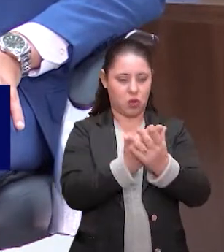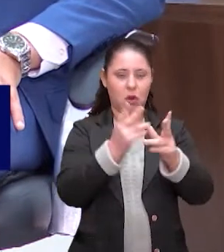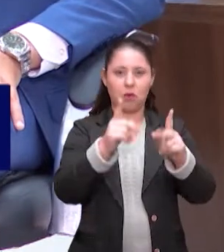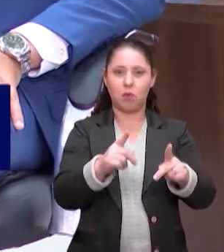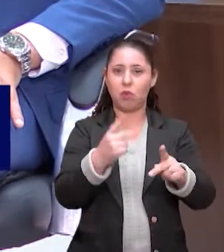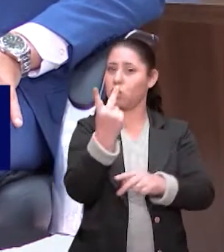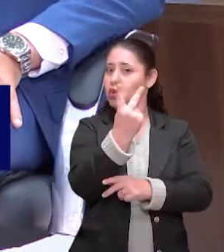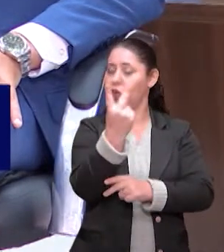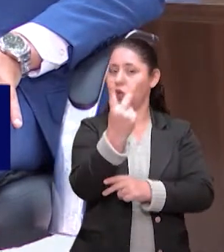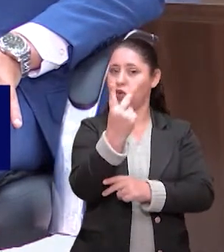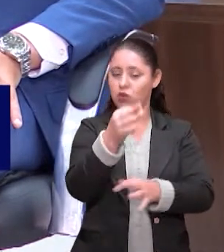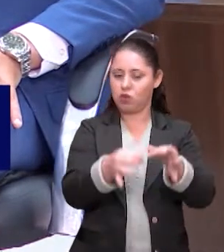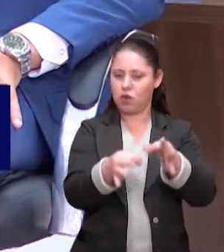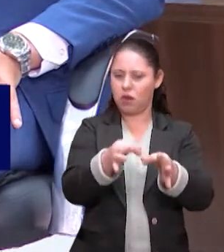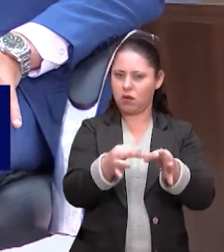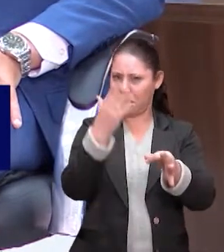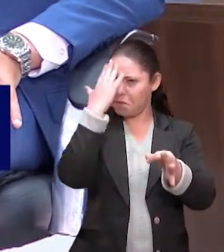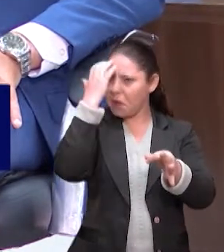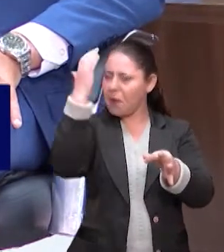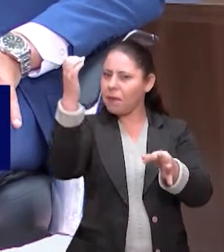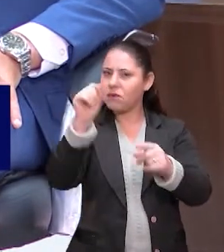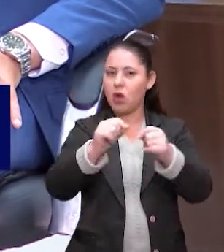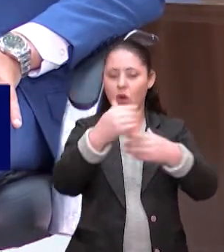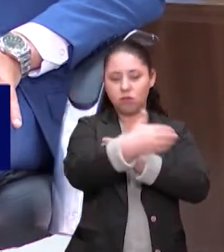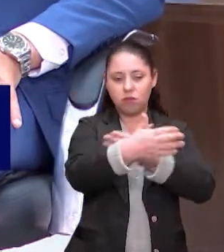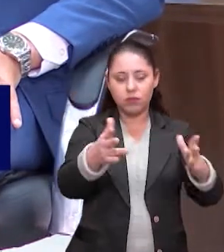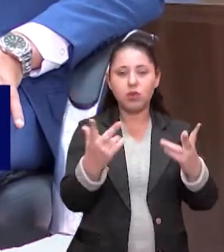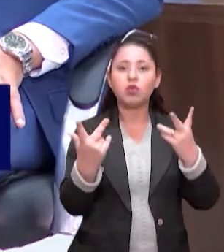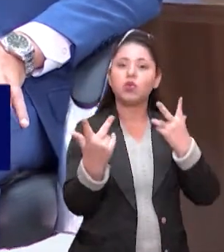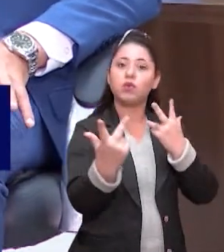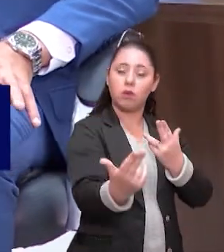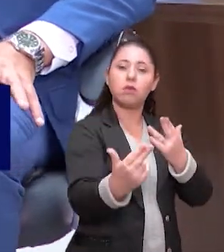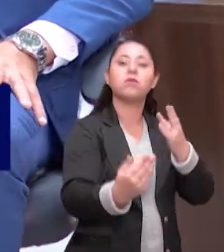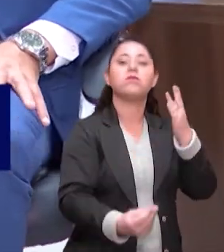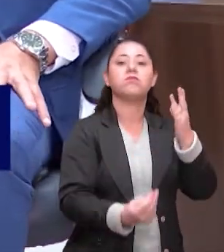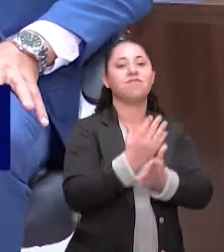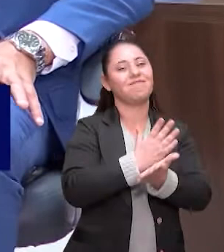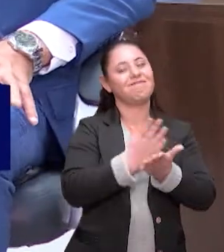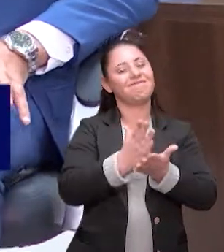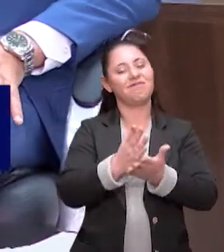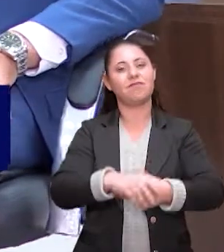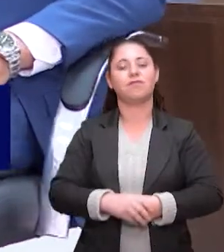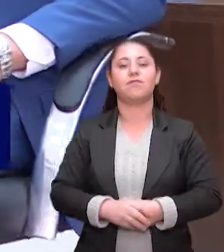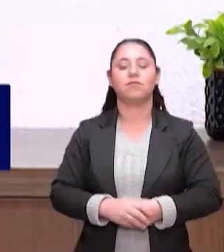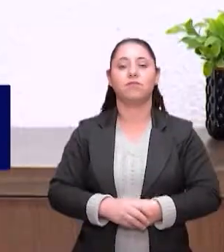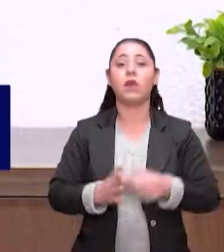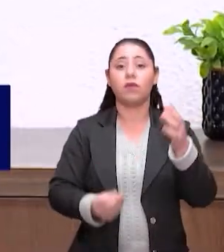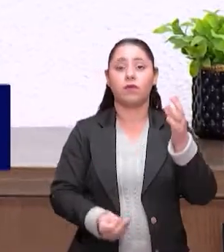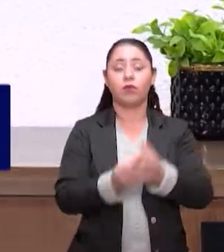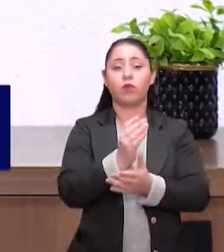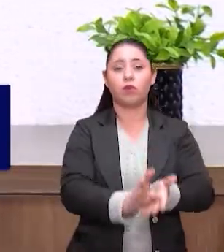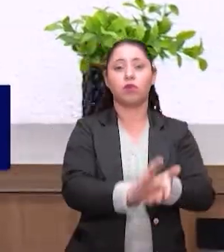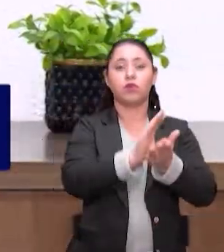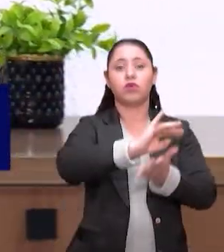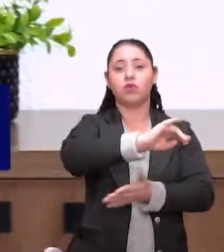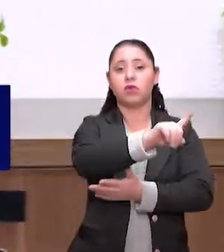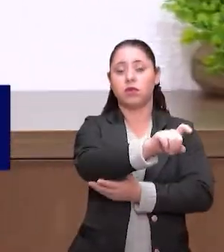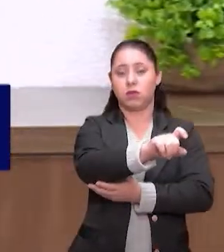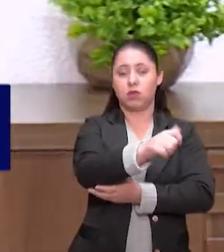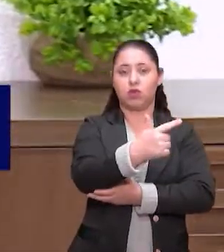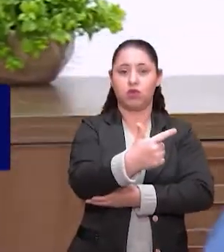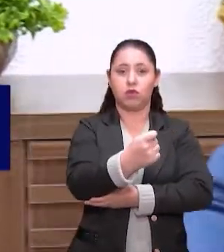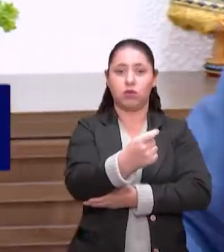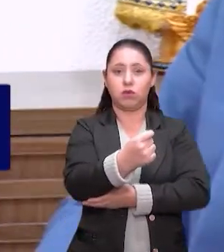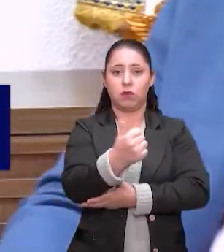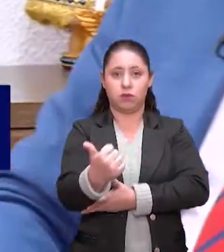Ter 2 grandes juristas que começaram lá na Lúcia Martins Coelho. Na mesma sala de aula. Na mesma sala de aula. Perdão, continua, presidente. E nós fundamos essa comissão em janeiro